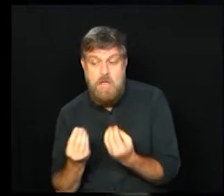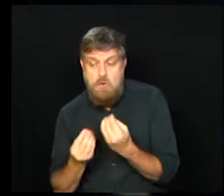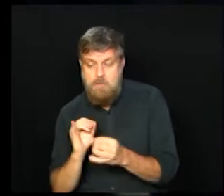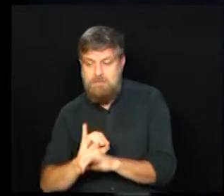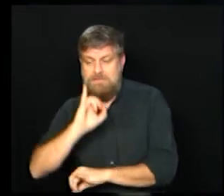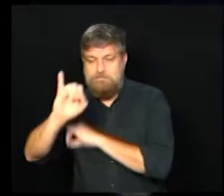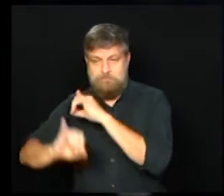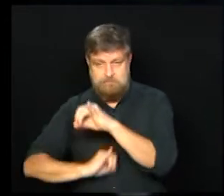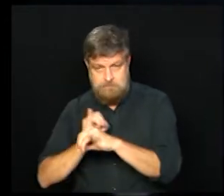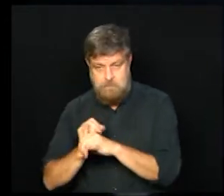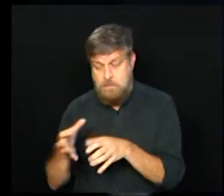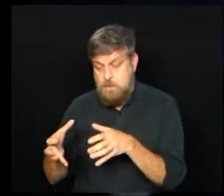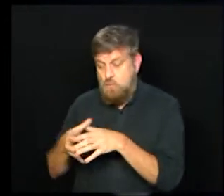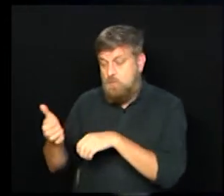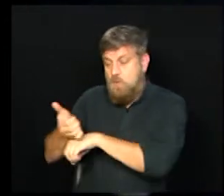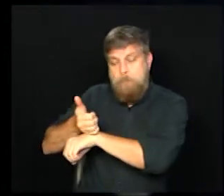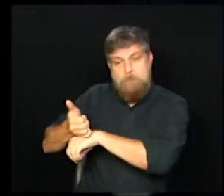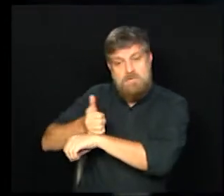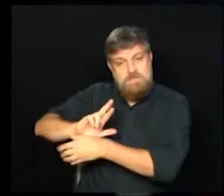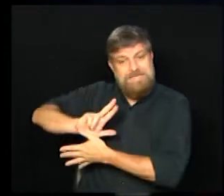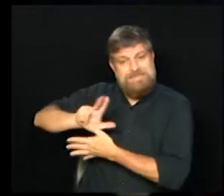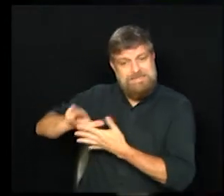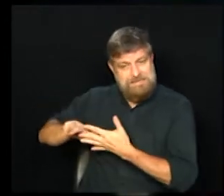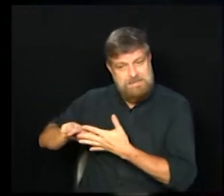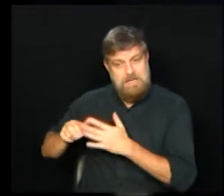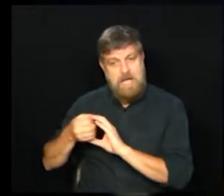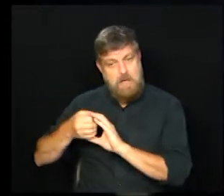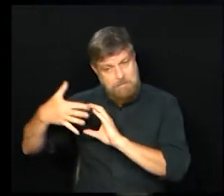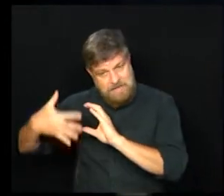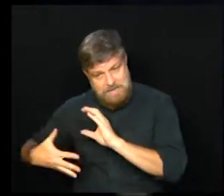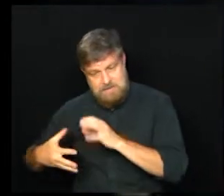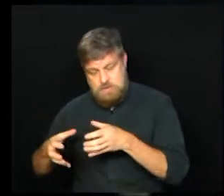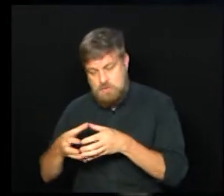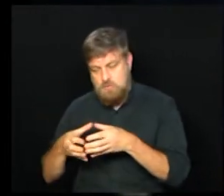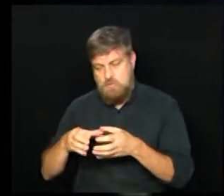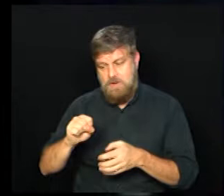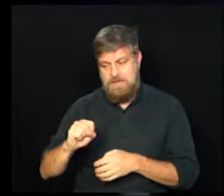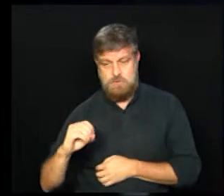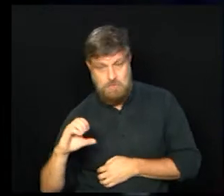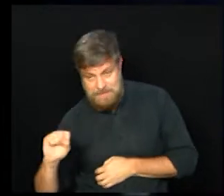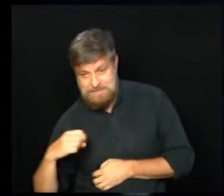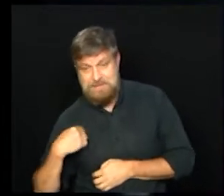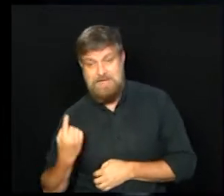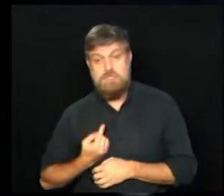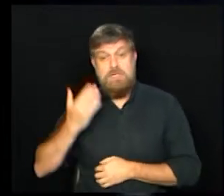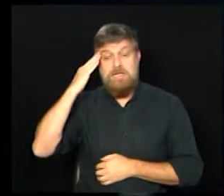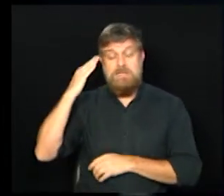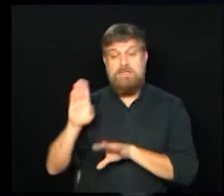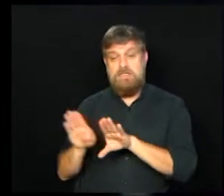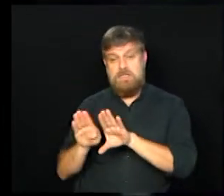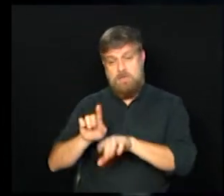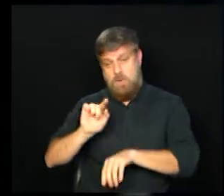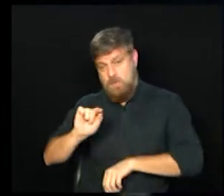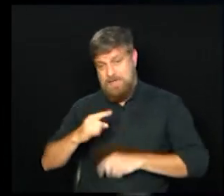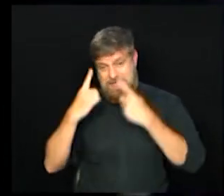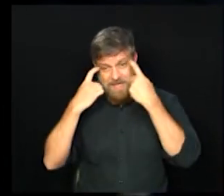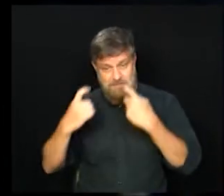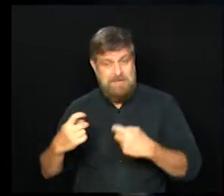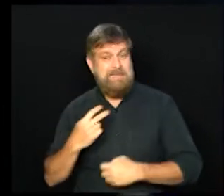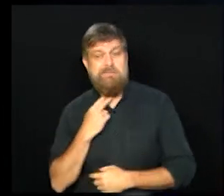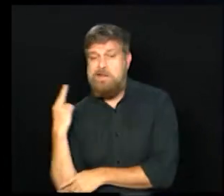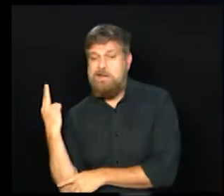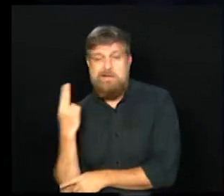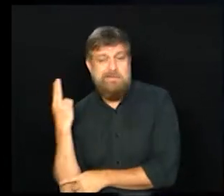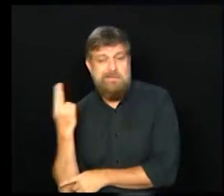equipe interdisciplinar, que é outra coisa, uma característica do SOS, porque a gente entende também que trabalhar a violência não dá para